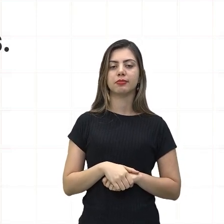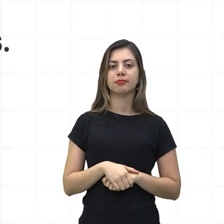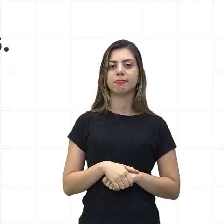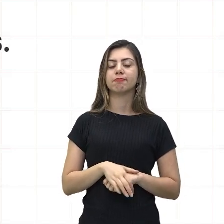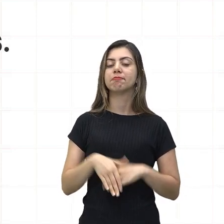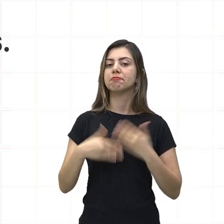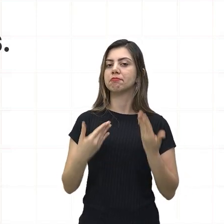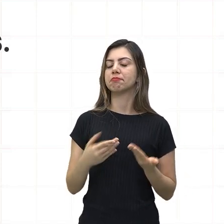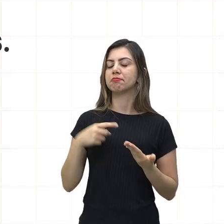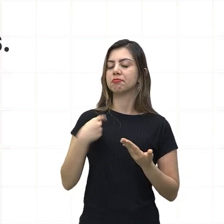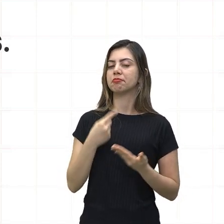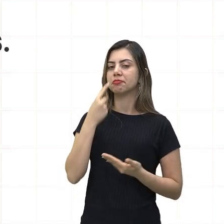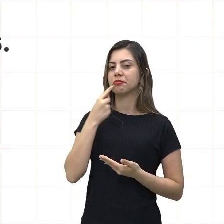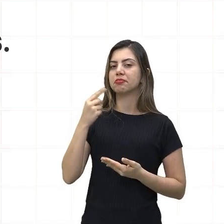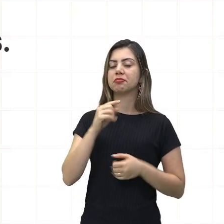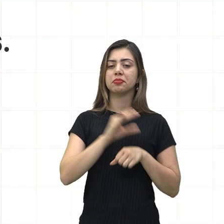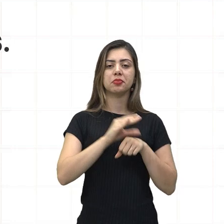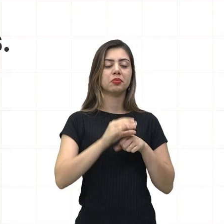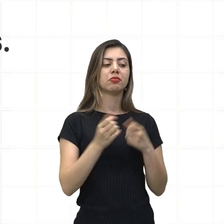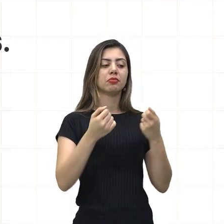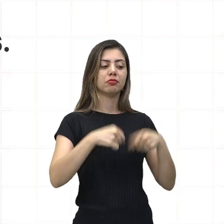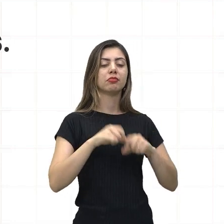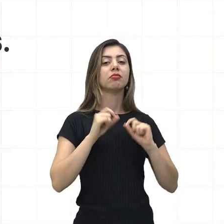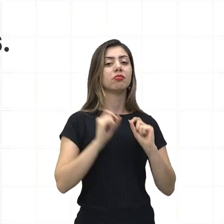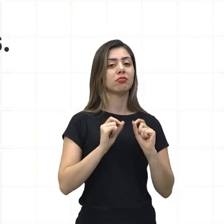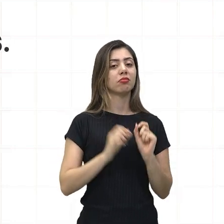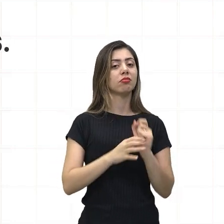gente está vendo que essa Constituição, ela garantiu,